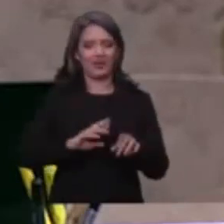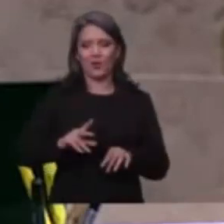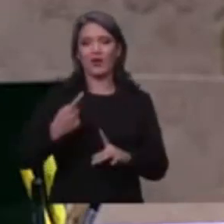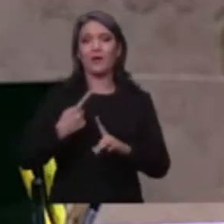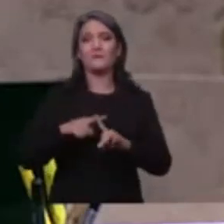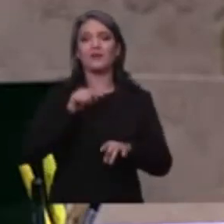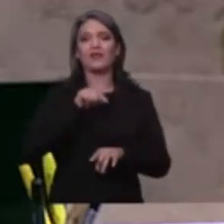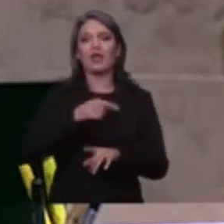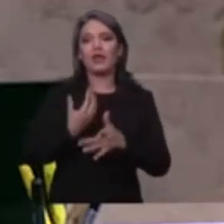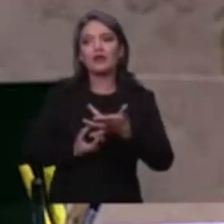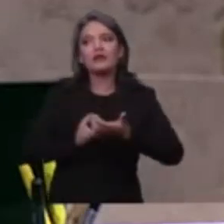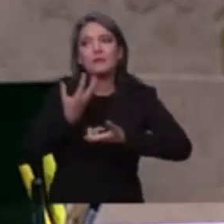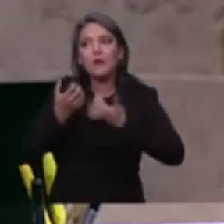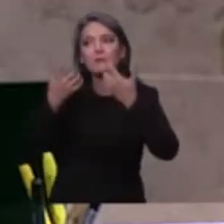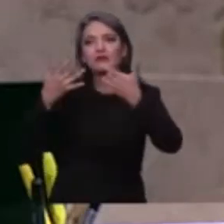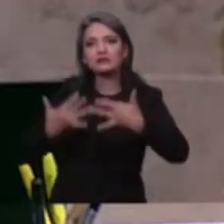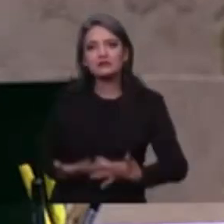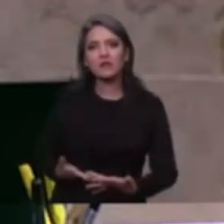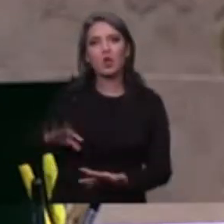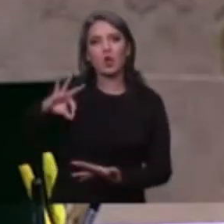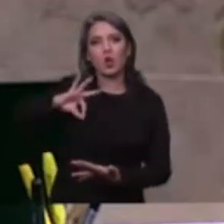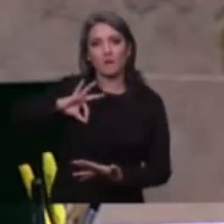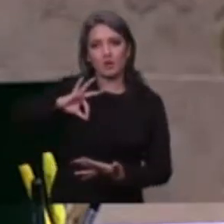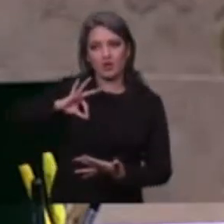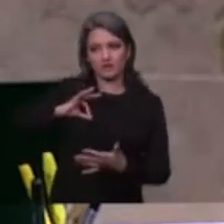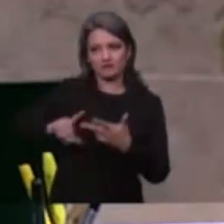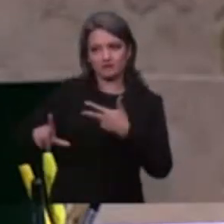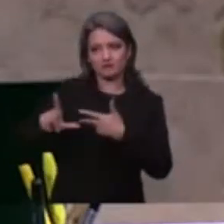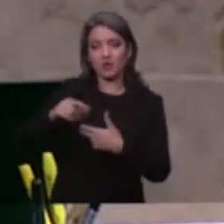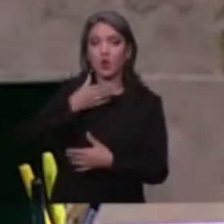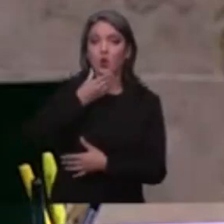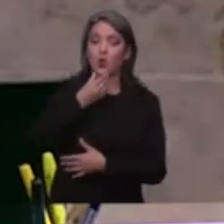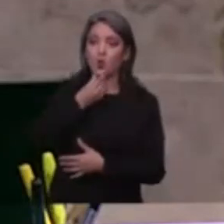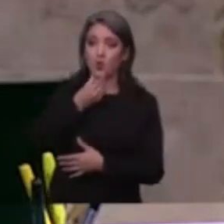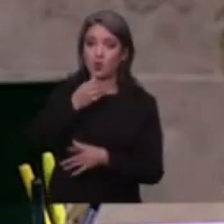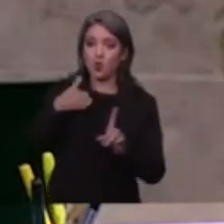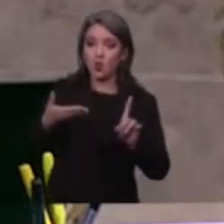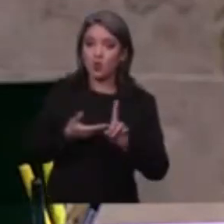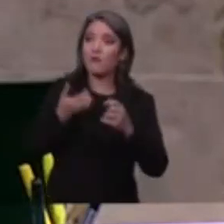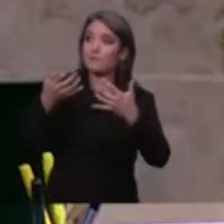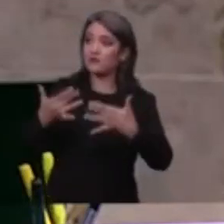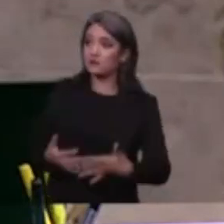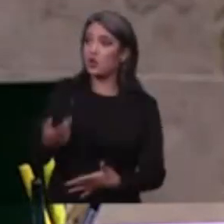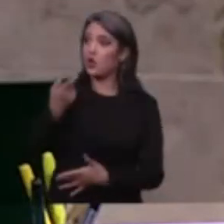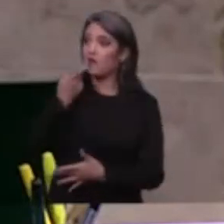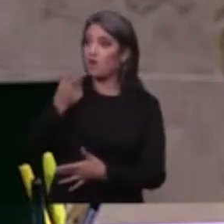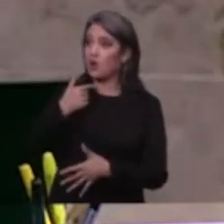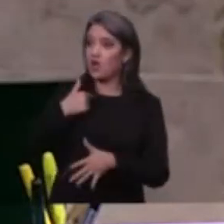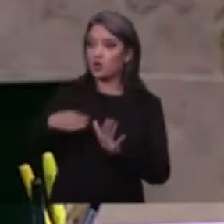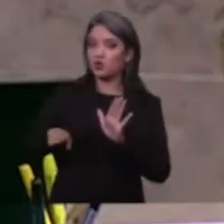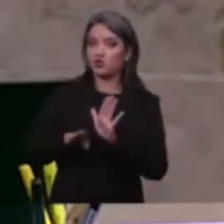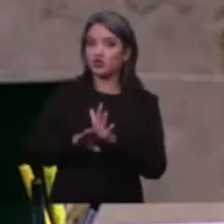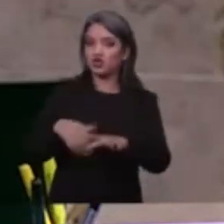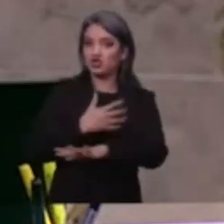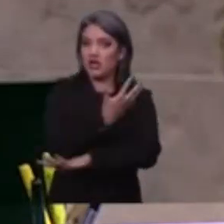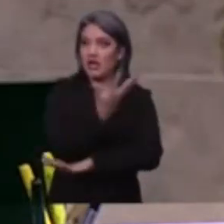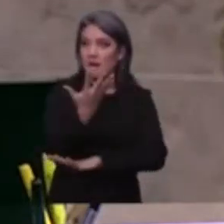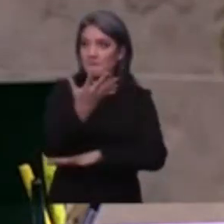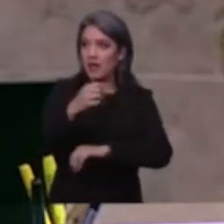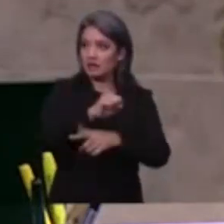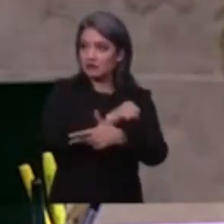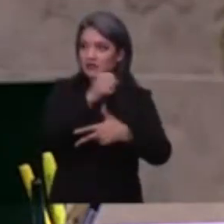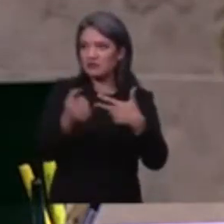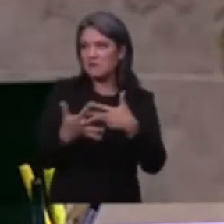depoimentos prestados na Delegacia de Polícia em Juízo, o acusado alegou que chegou à Praça dos Três Poderes por volta das 15